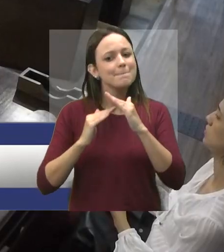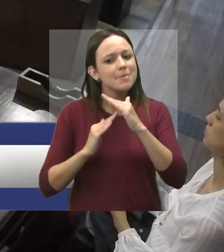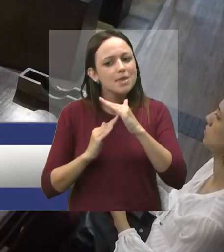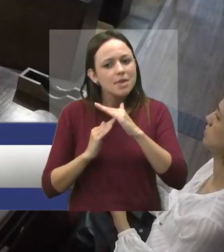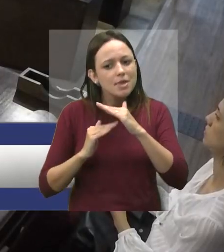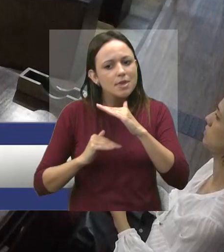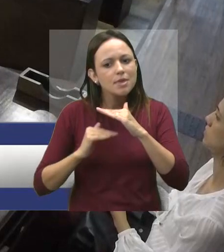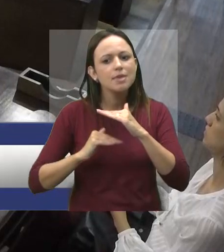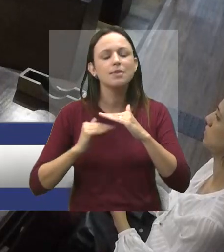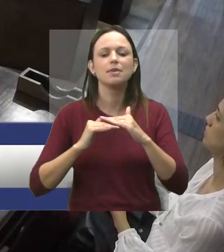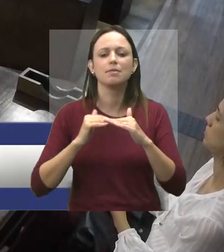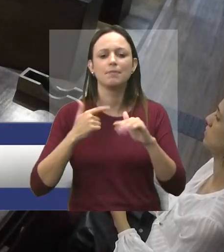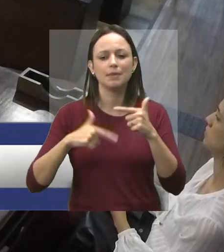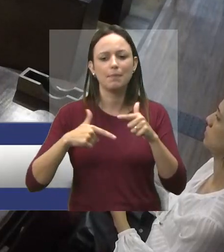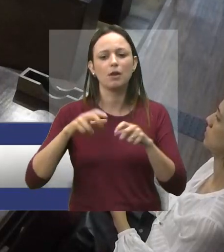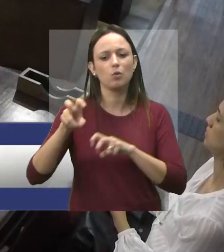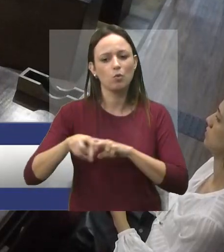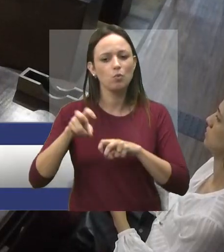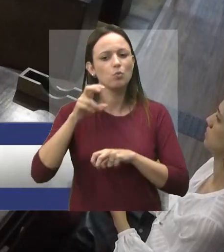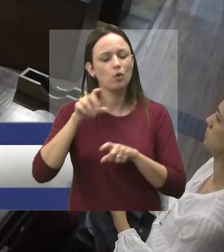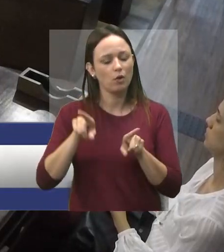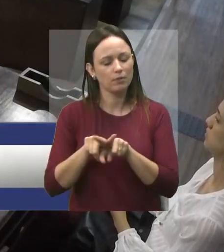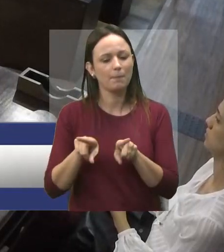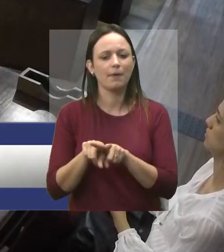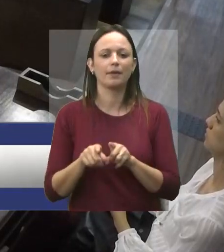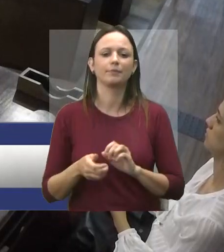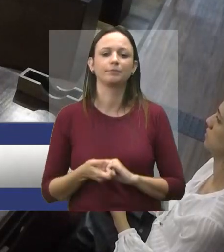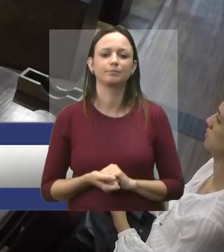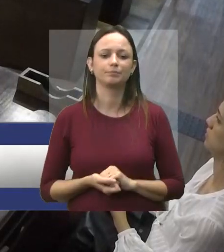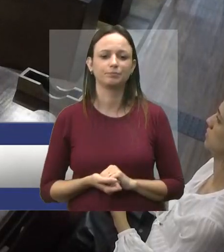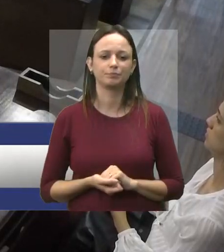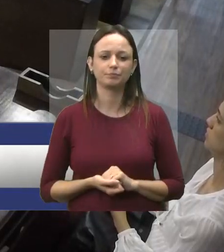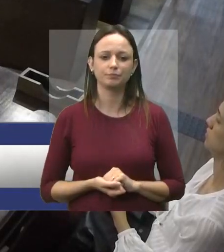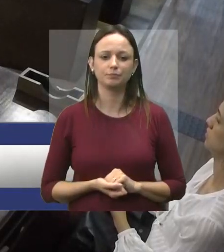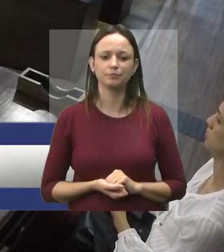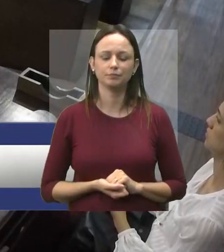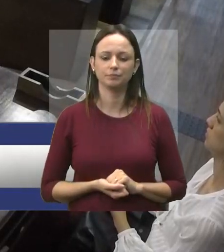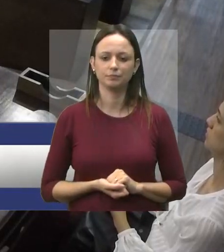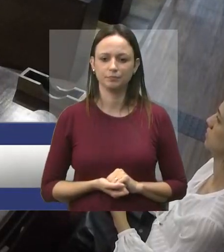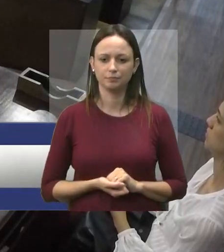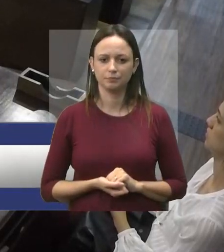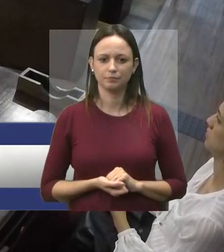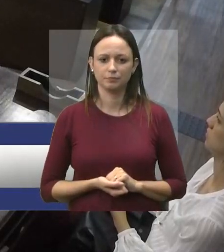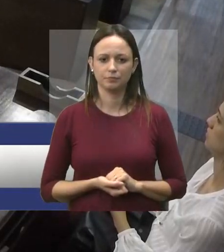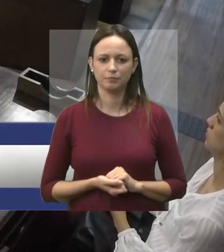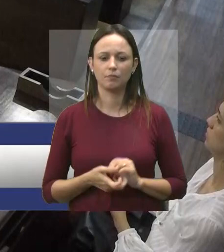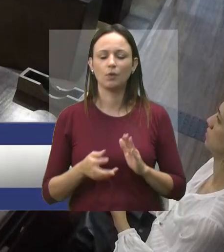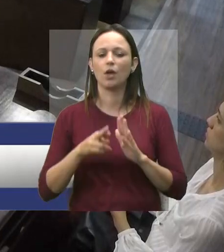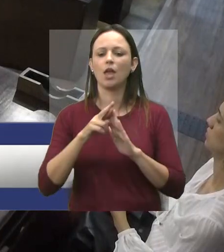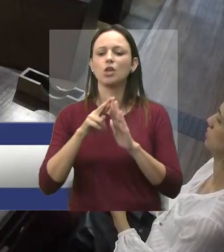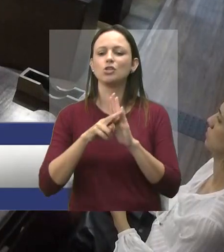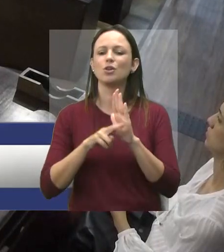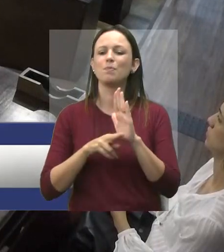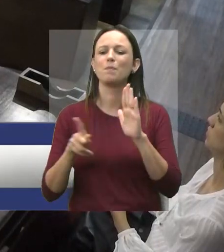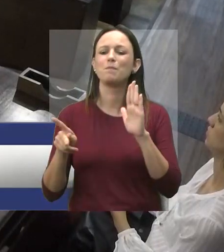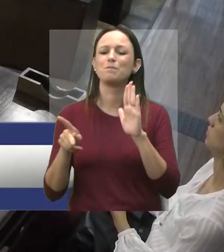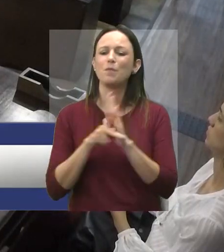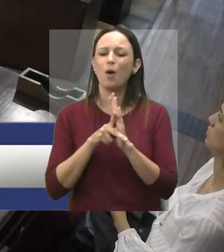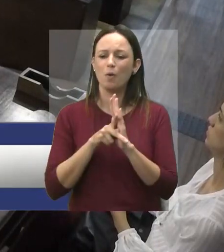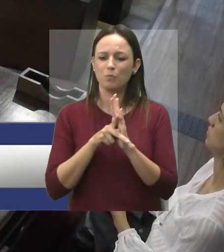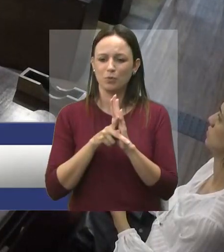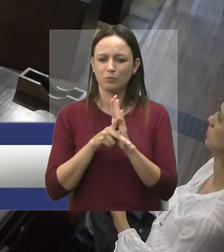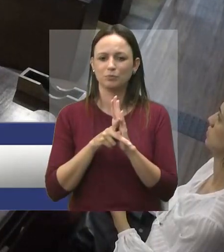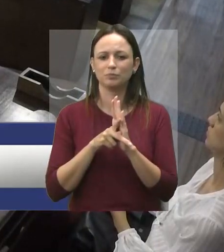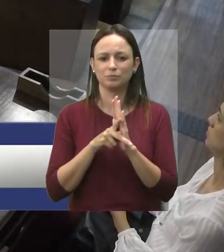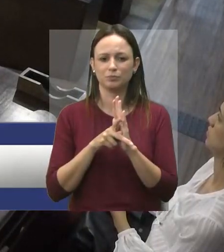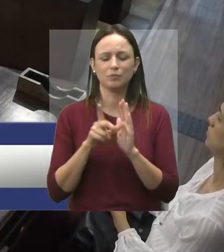o trabalhador rural também. Quanto ao regime próprio, na verdade existe uma regra